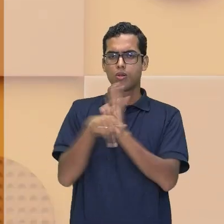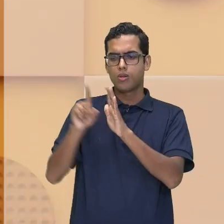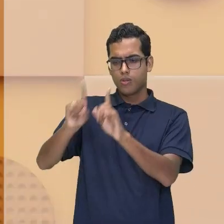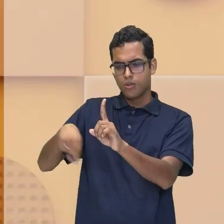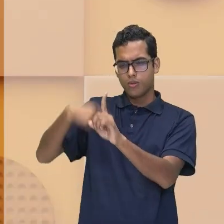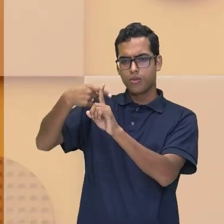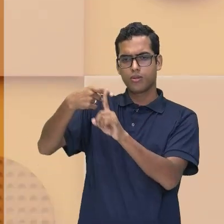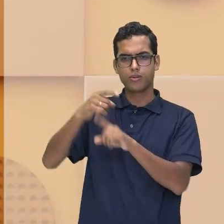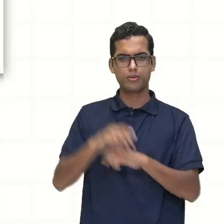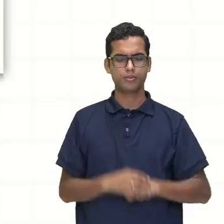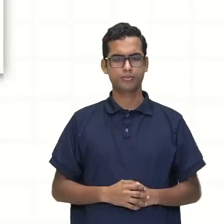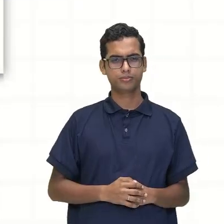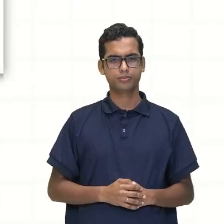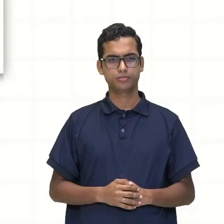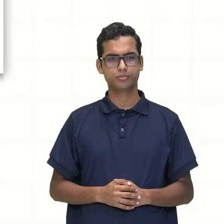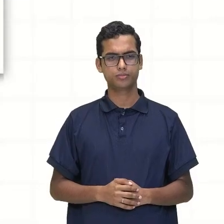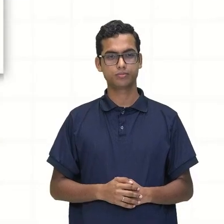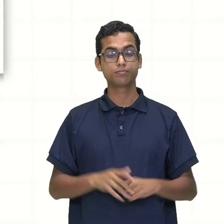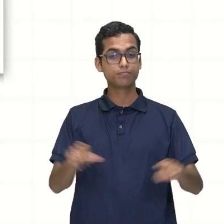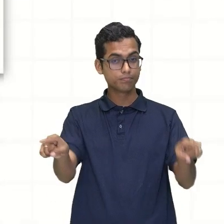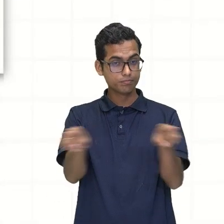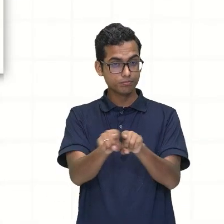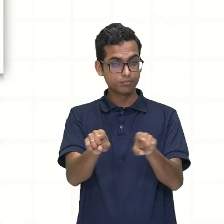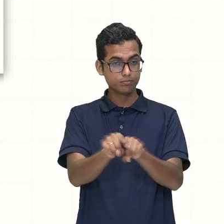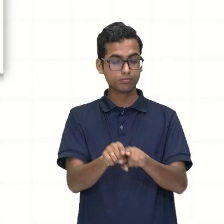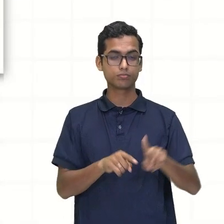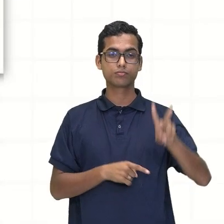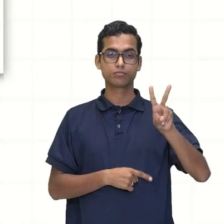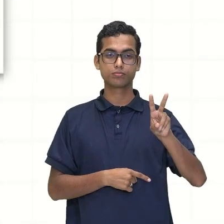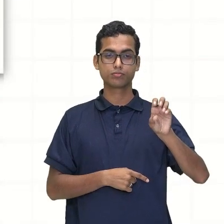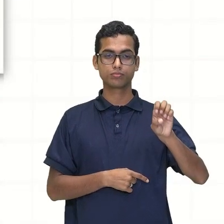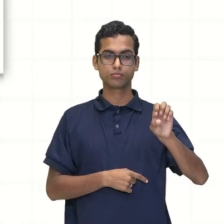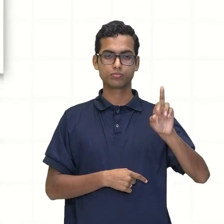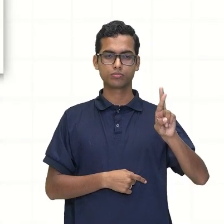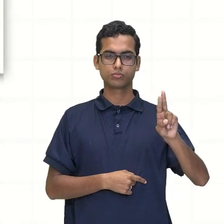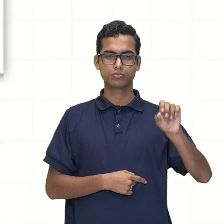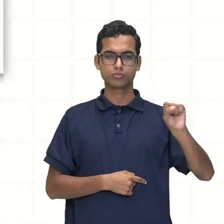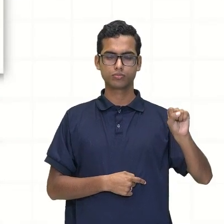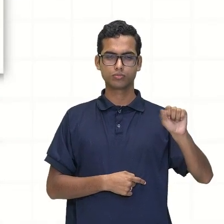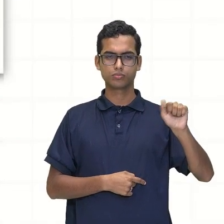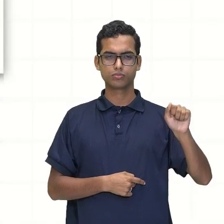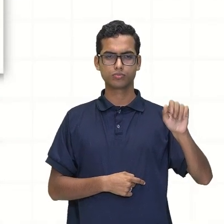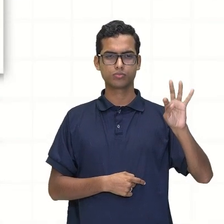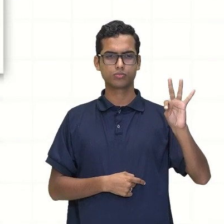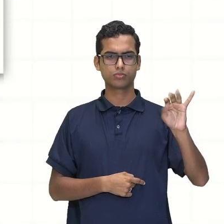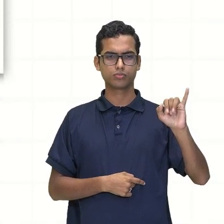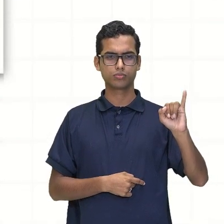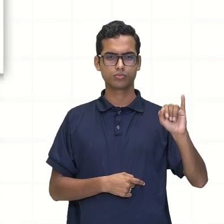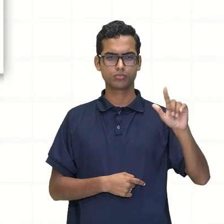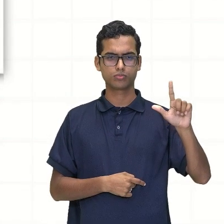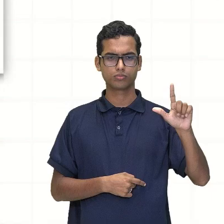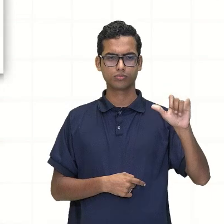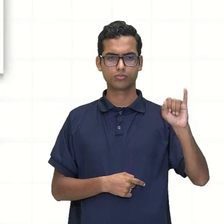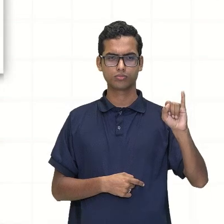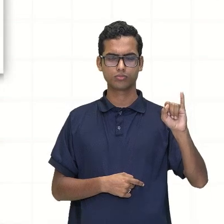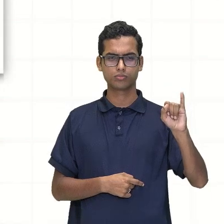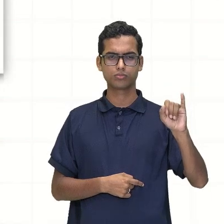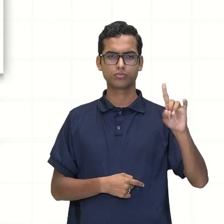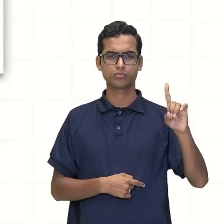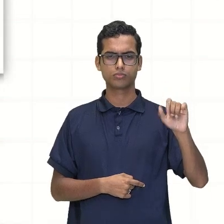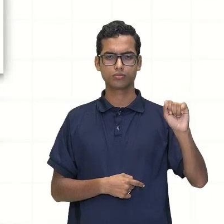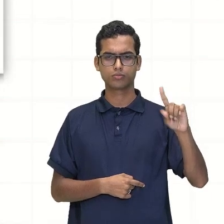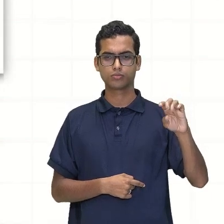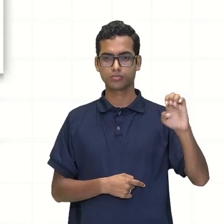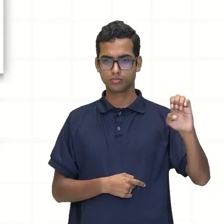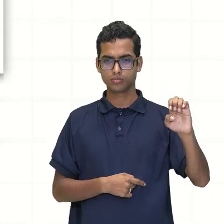das vantagens. Nós temos também a versatilidade, né? Ou seja, ela pode ser usada de diversas formas, né, em diversas áreas,